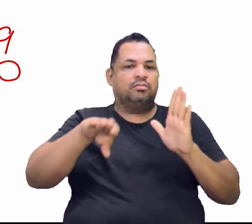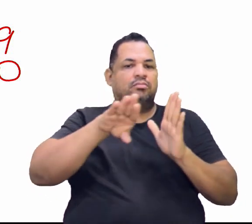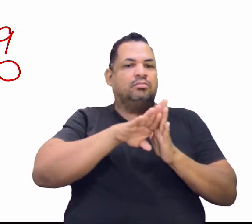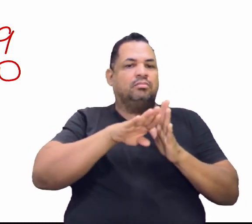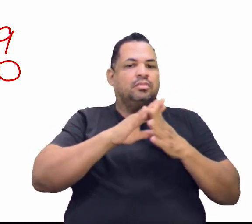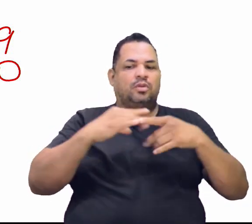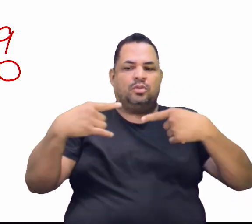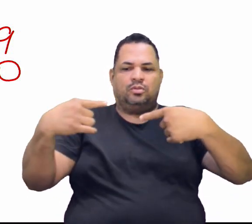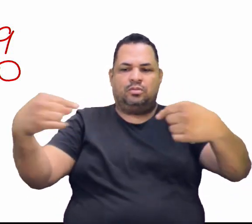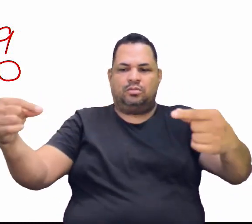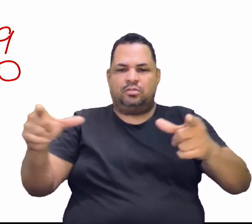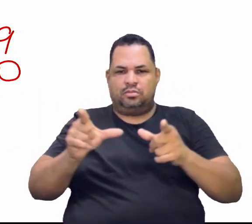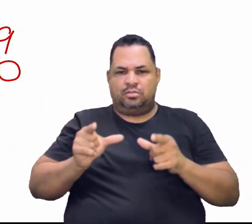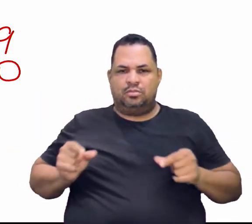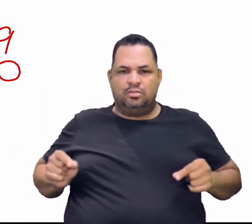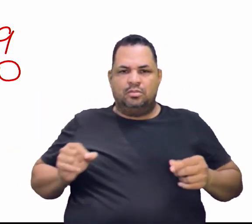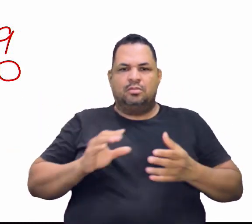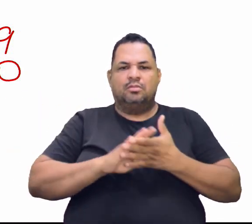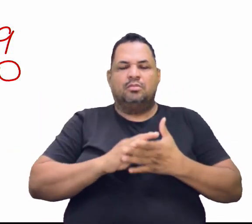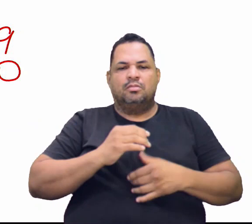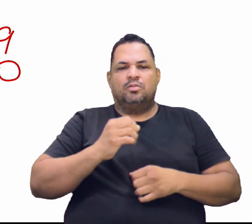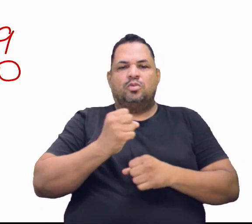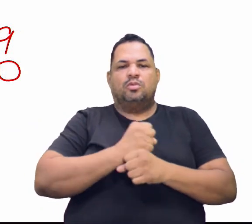chegado no Forte Príncipe em